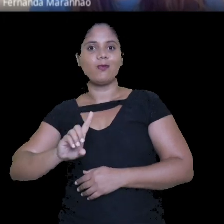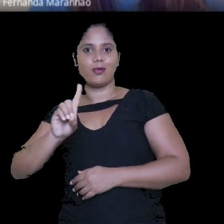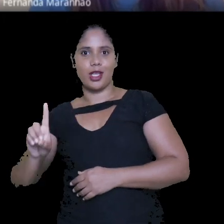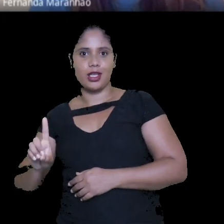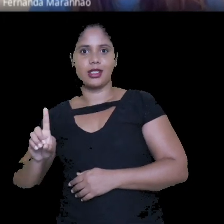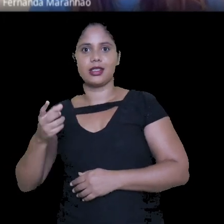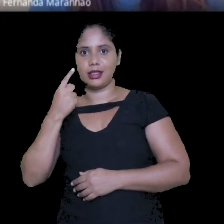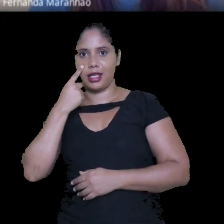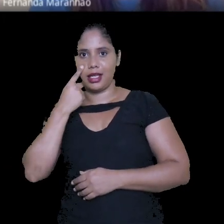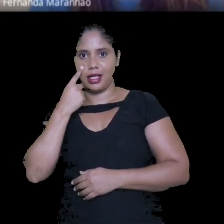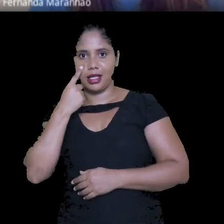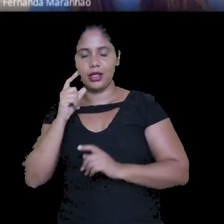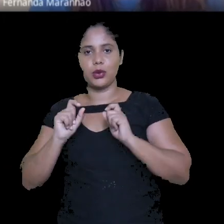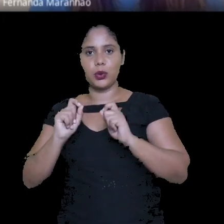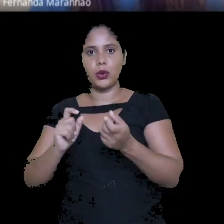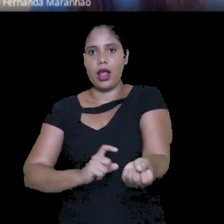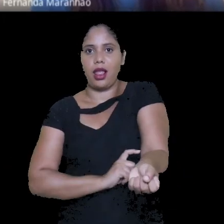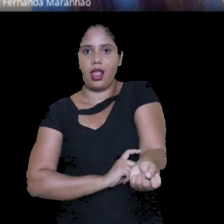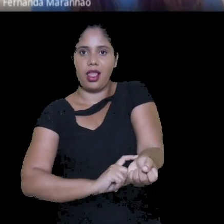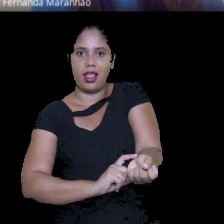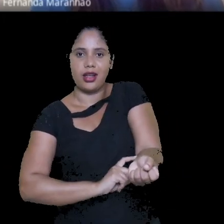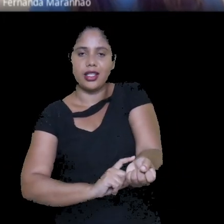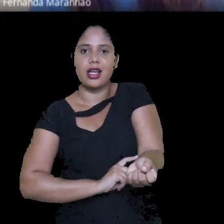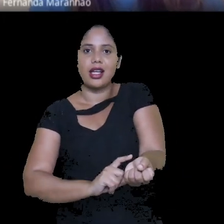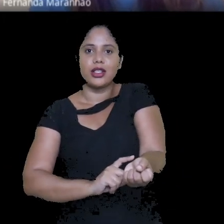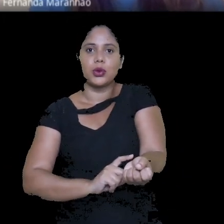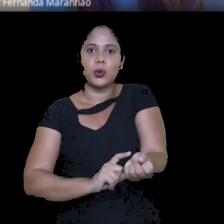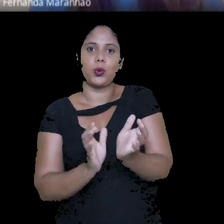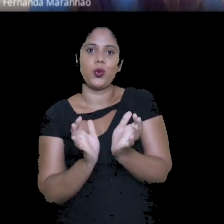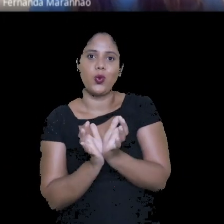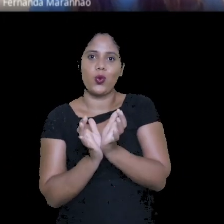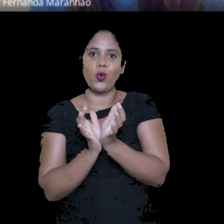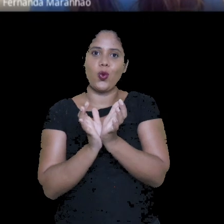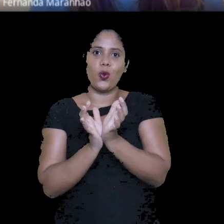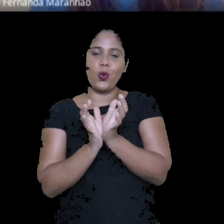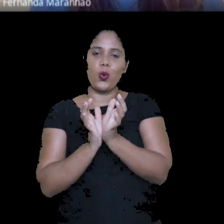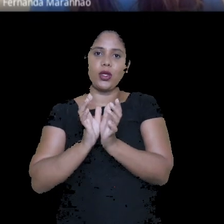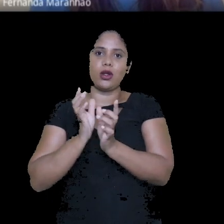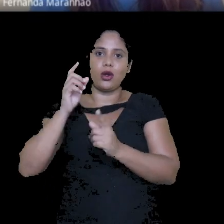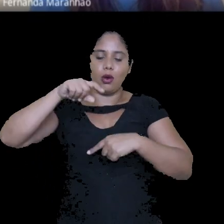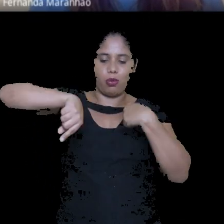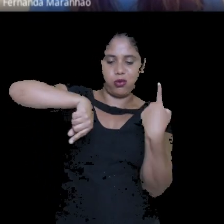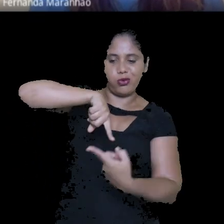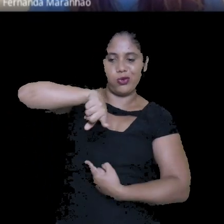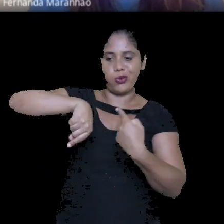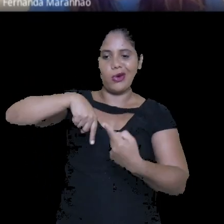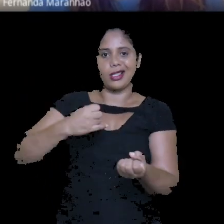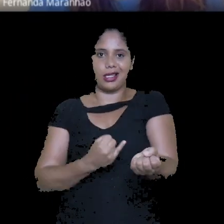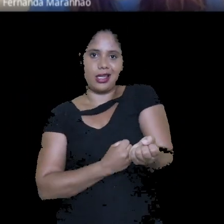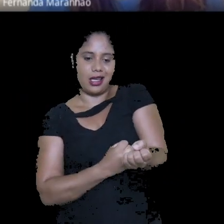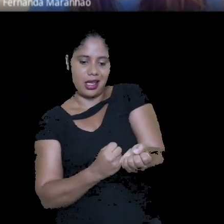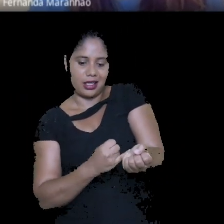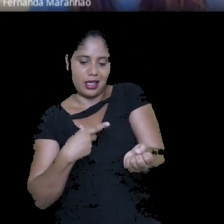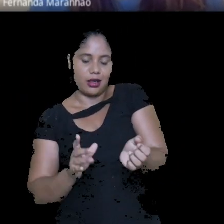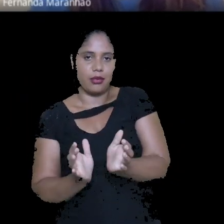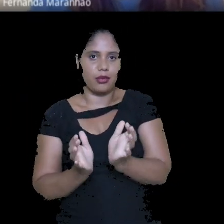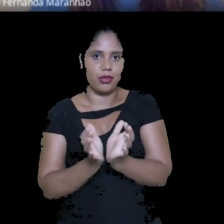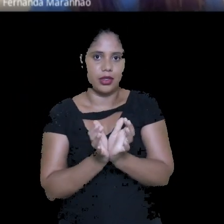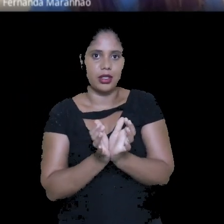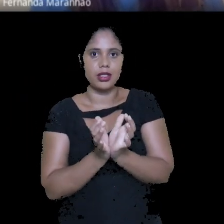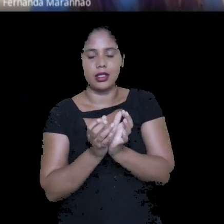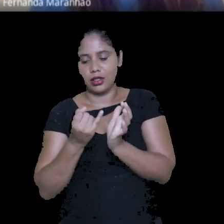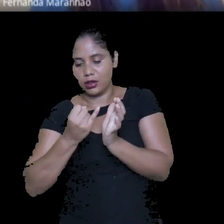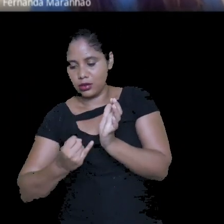decídua do endométrio. Então, no centro tem uma imagem mostrando qual a modificação histopatológica que